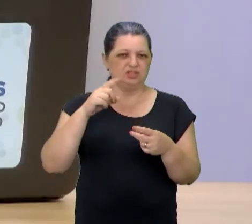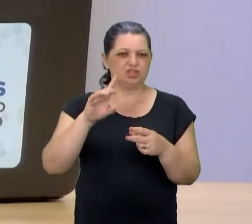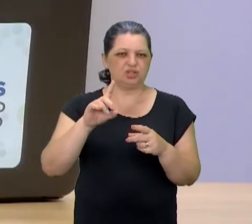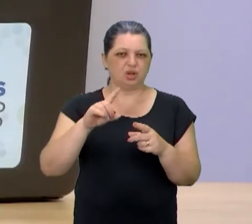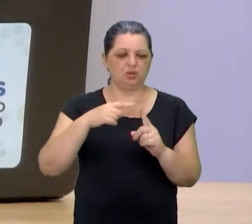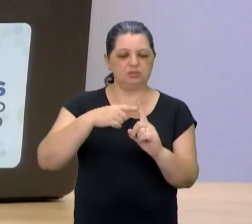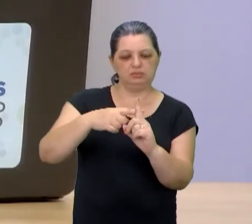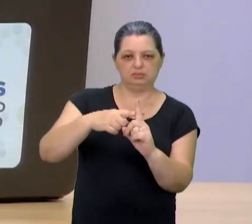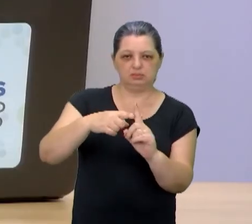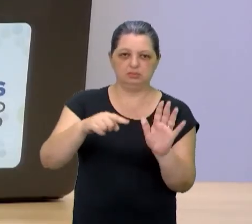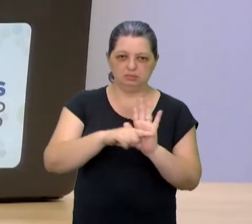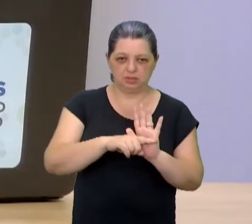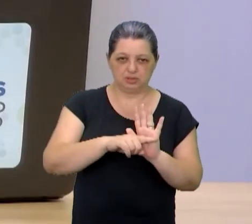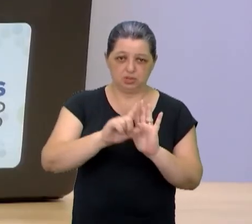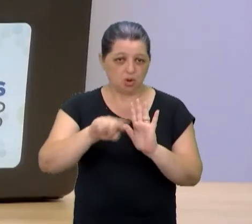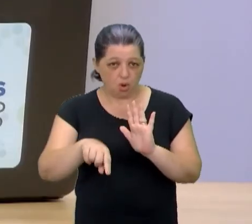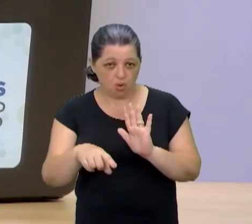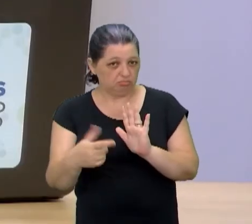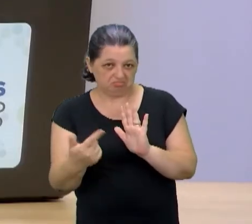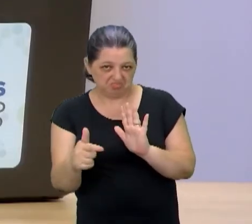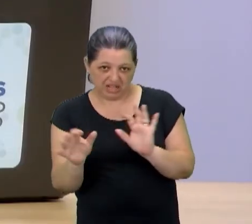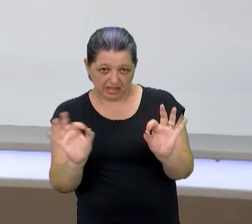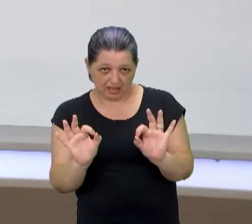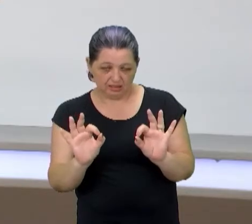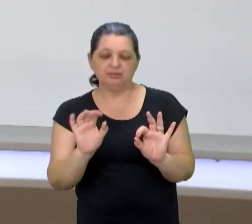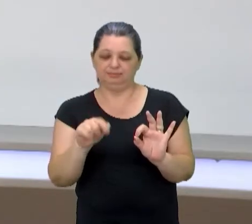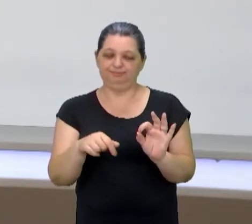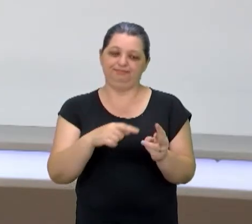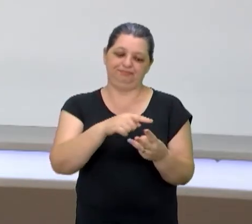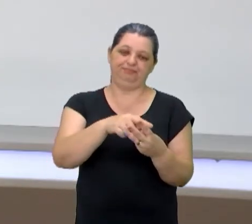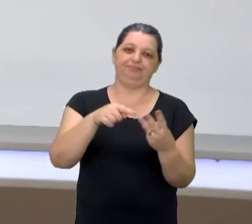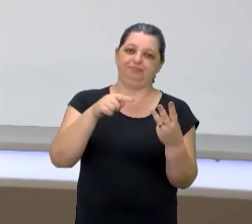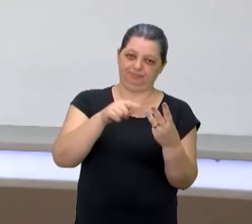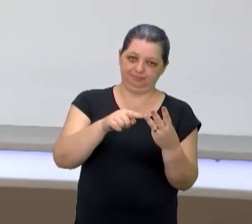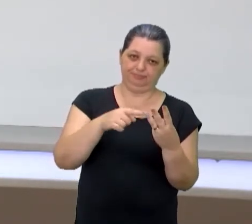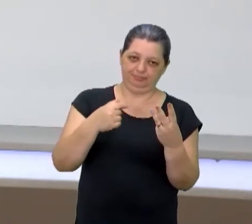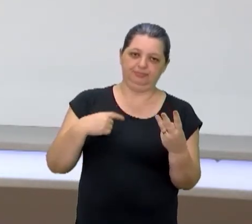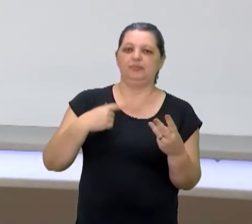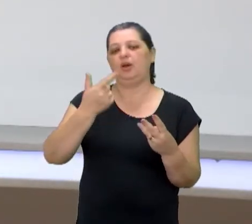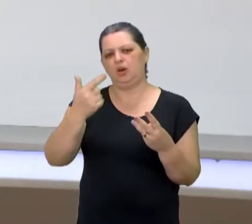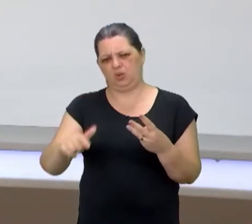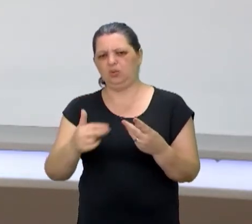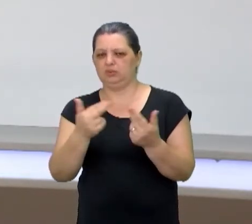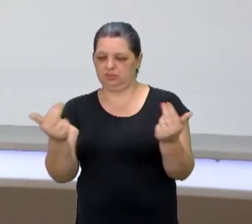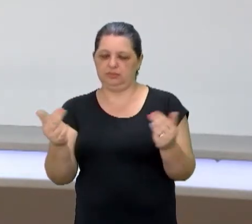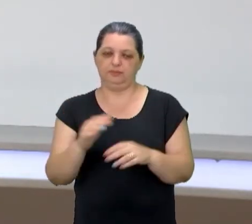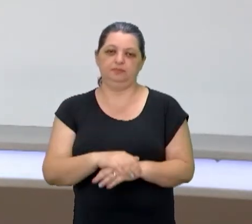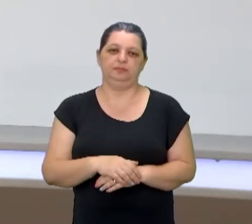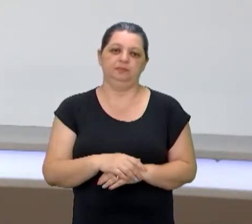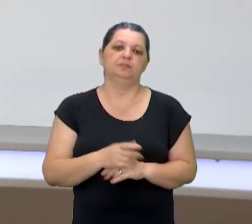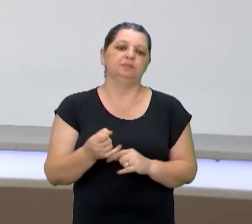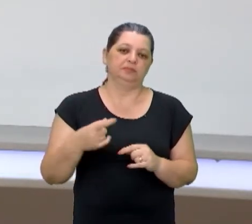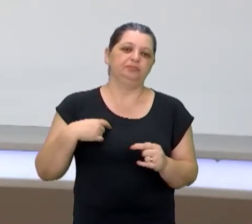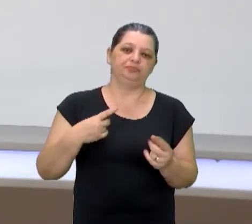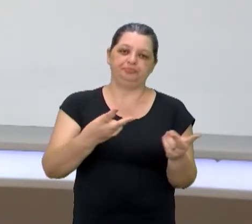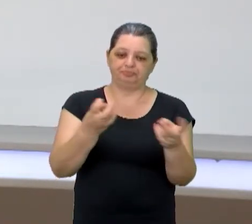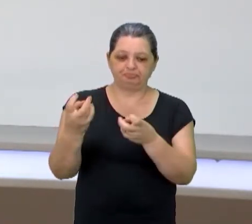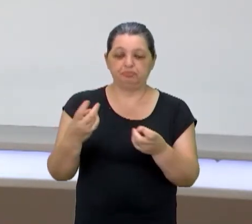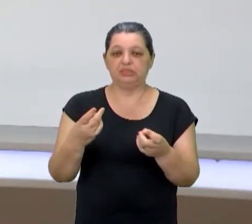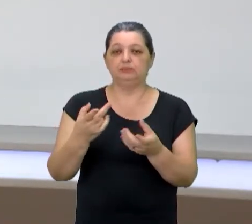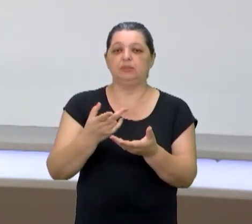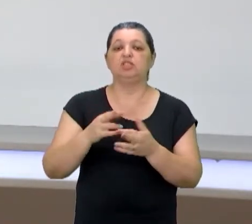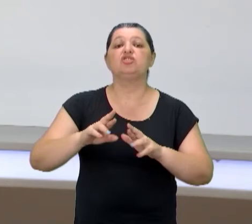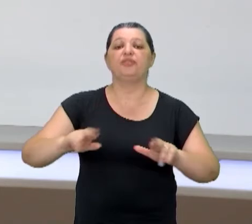né? O sinalzinho. Então, aí tem três com sinalzinho, mas esse é outro papo. Mas, se eu quiser diferenciar, é só